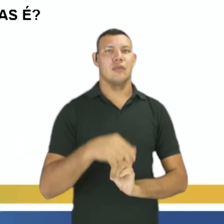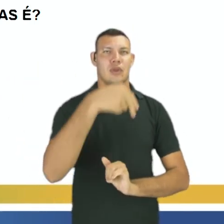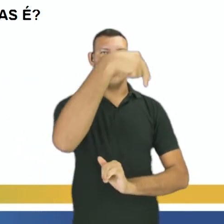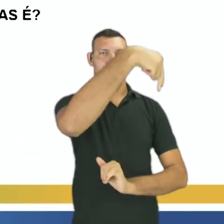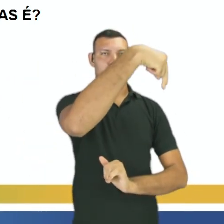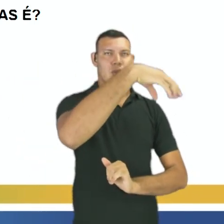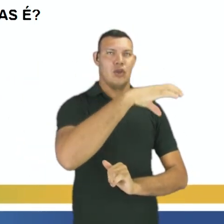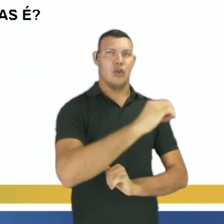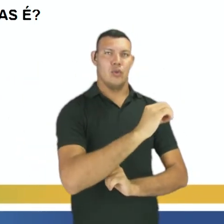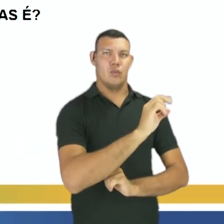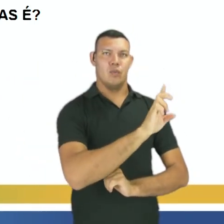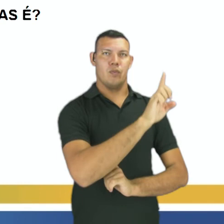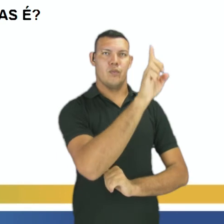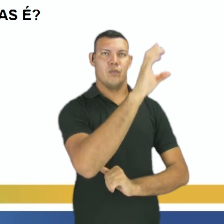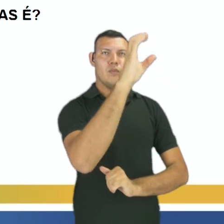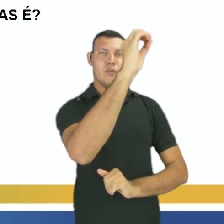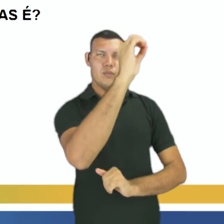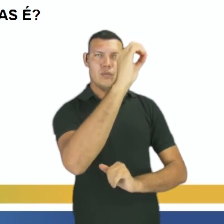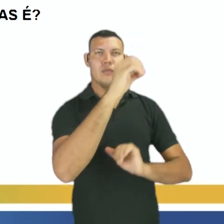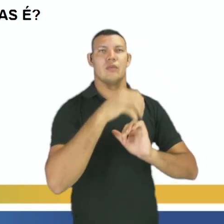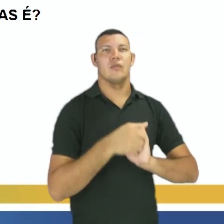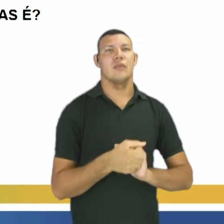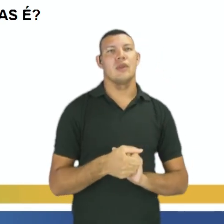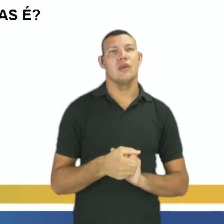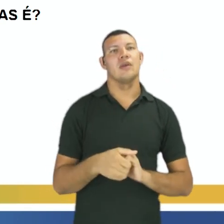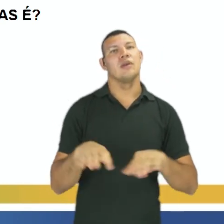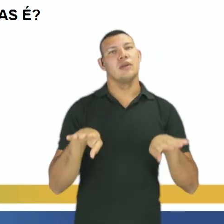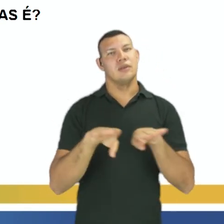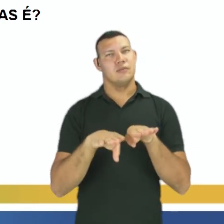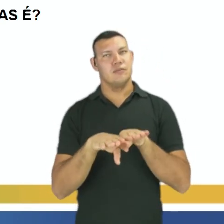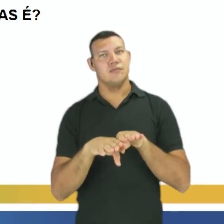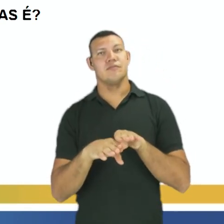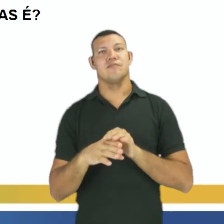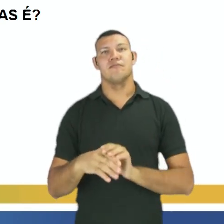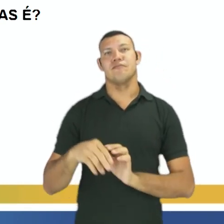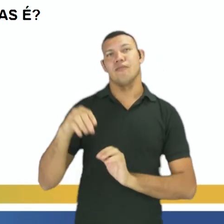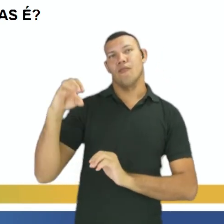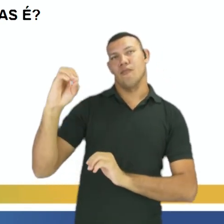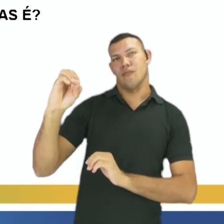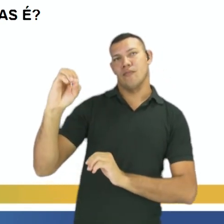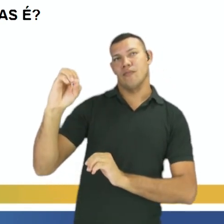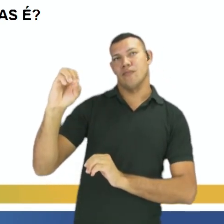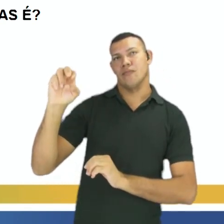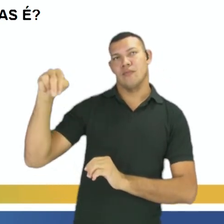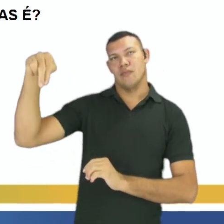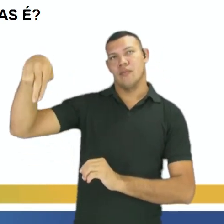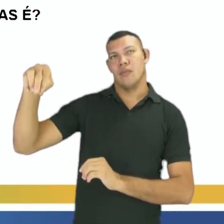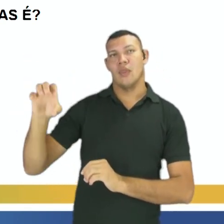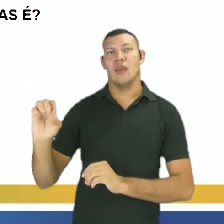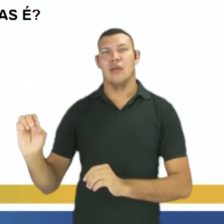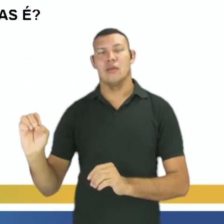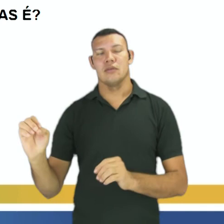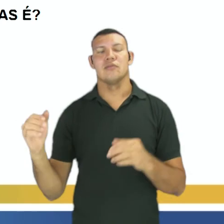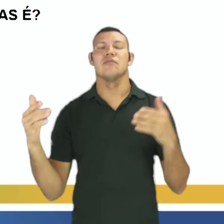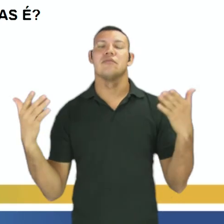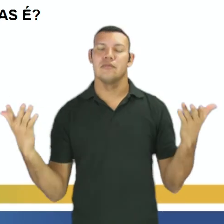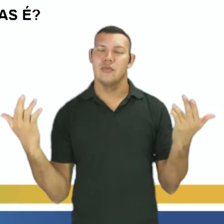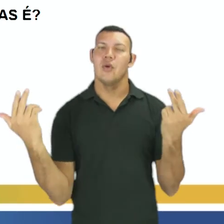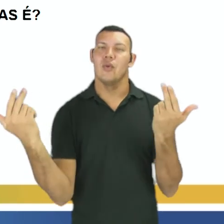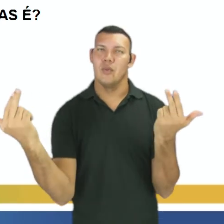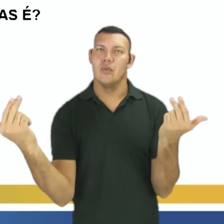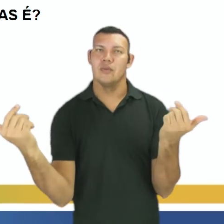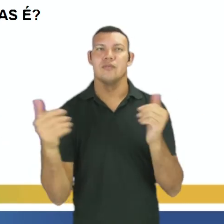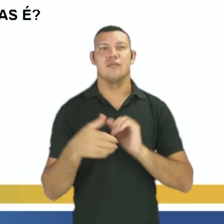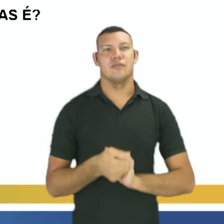uma carbonila com dois oxigênios entre carbonos, né? E aqui também. Então, a alternativa, pessoal, é